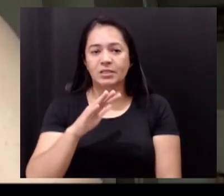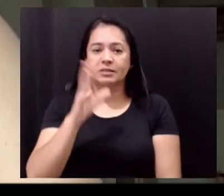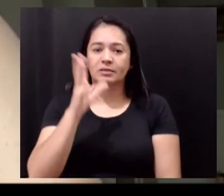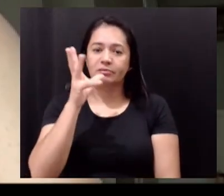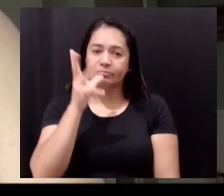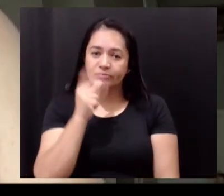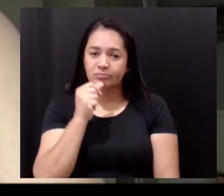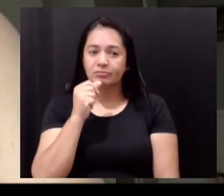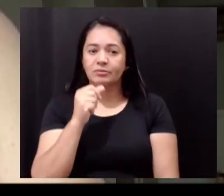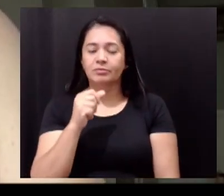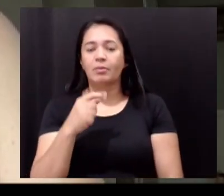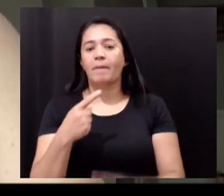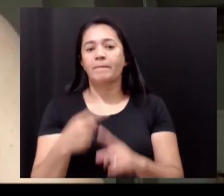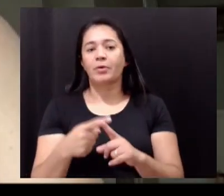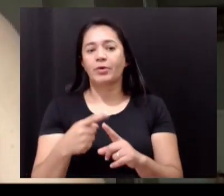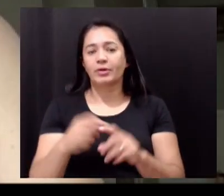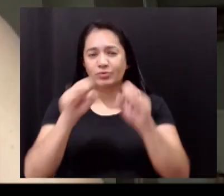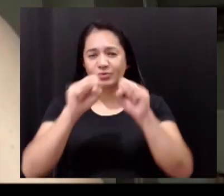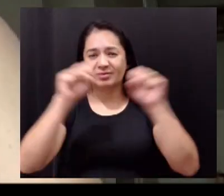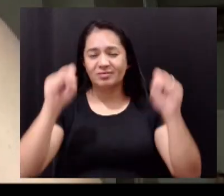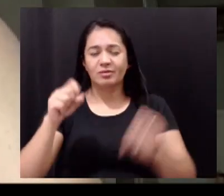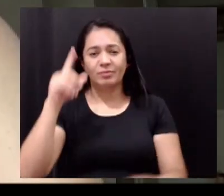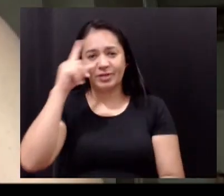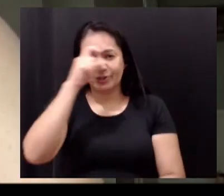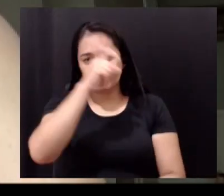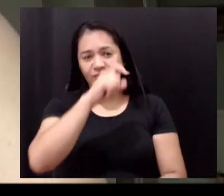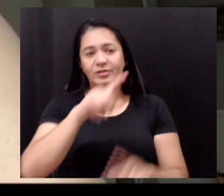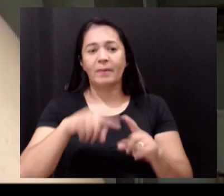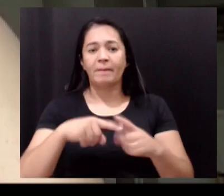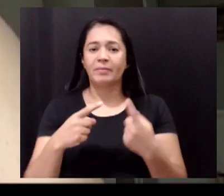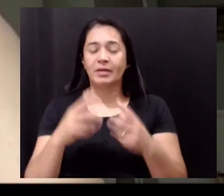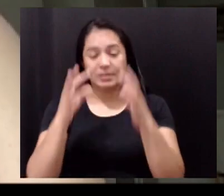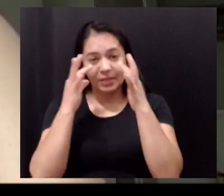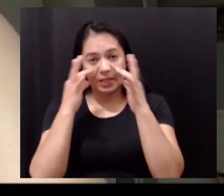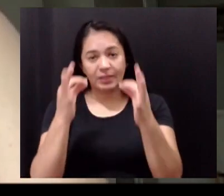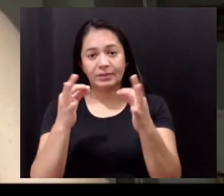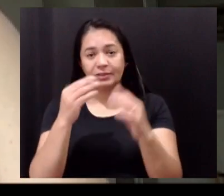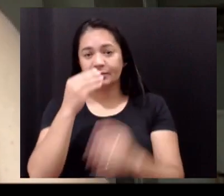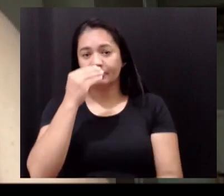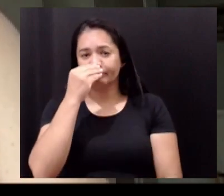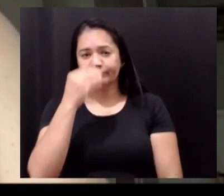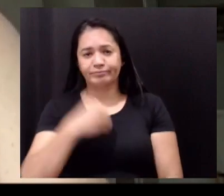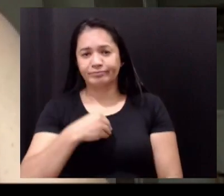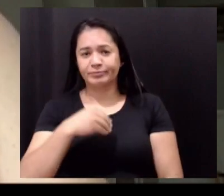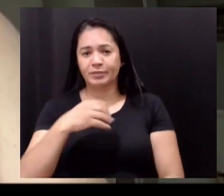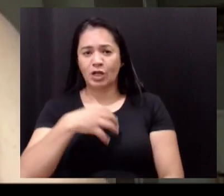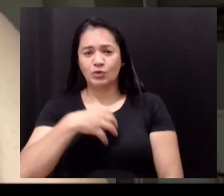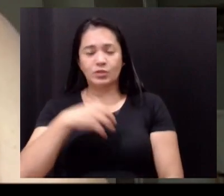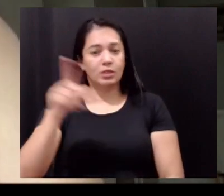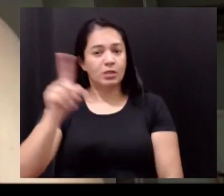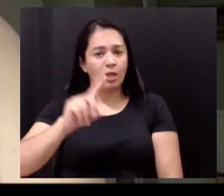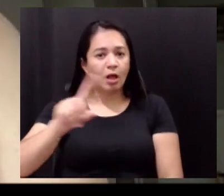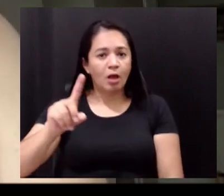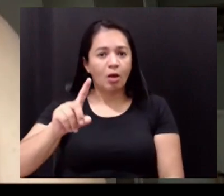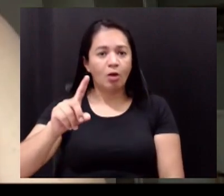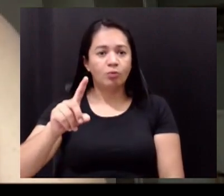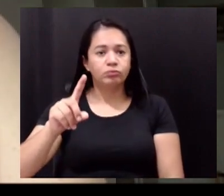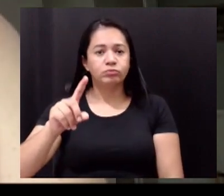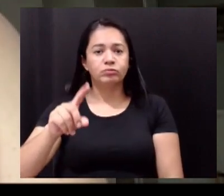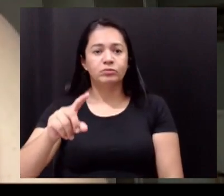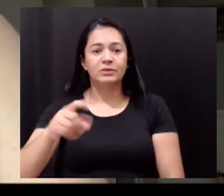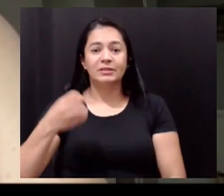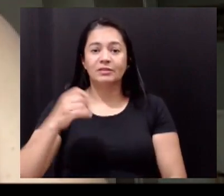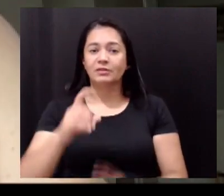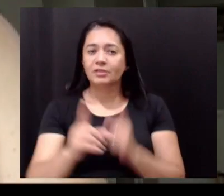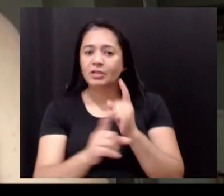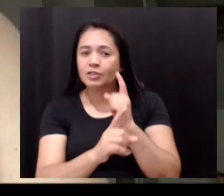também é difícil, mas esteja atenta, não ignore os sintomas e não ignore os achados também dos exames, né? Que